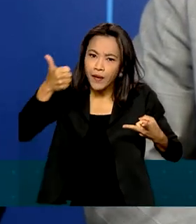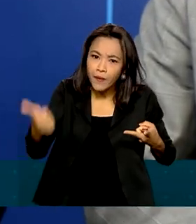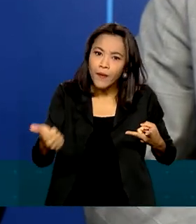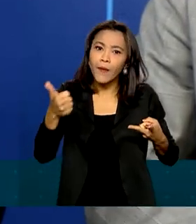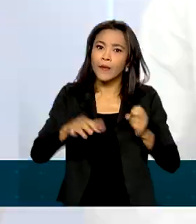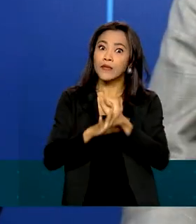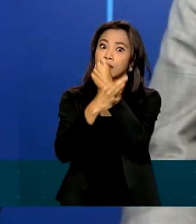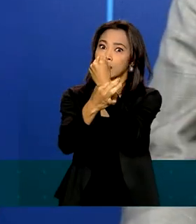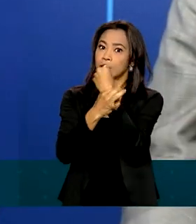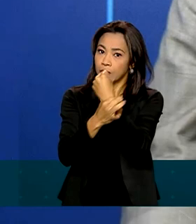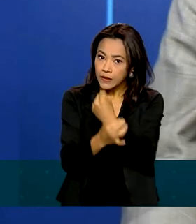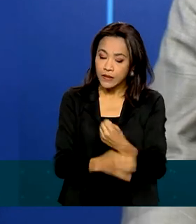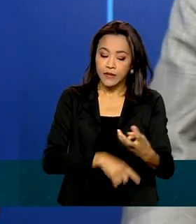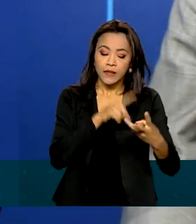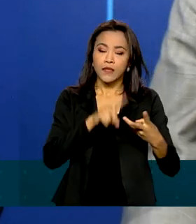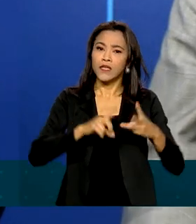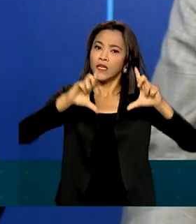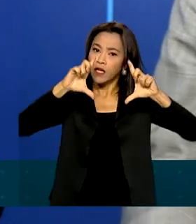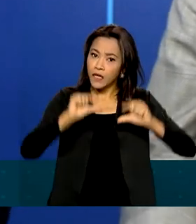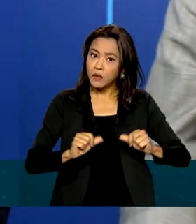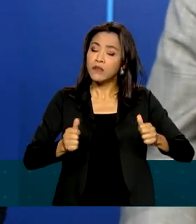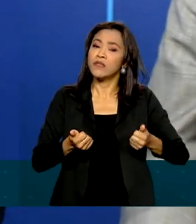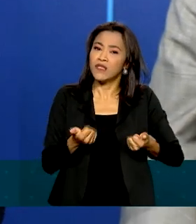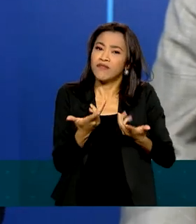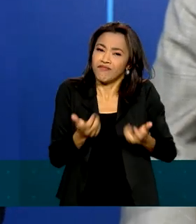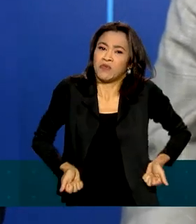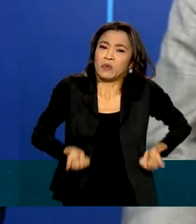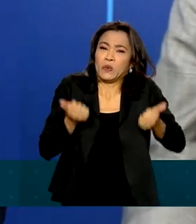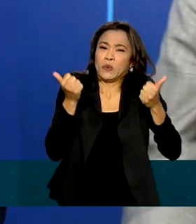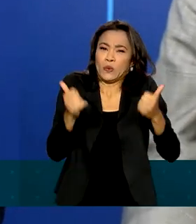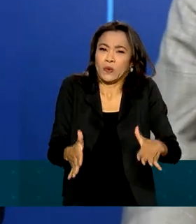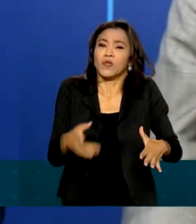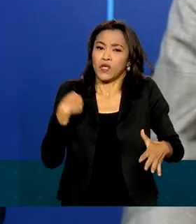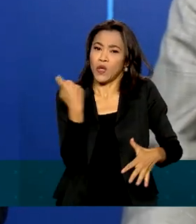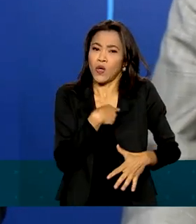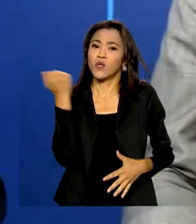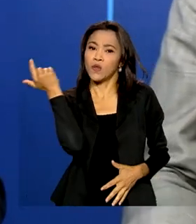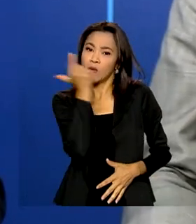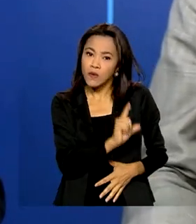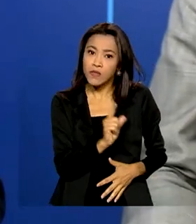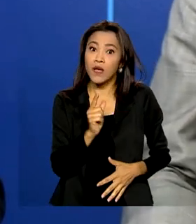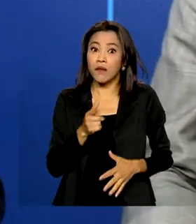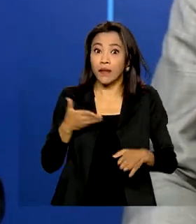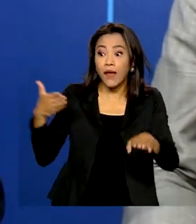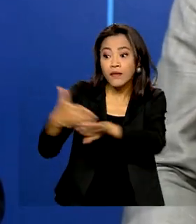maior dos níveis de segurança EA reduzindo o custo que a gente de fato consegue universalizar o acesso ao serviço